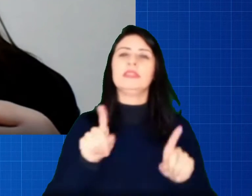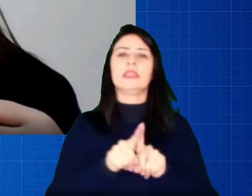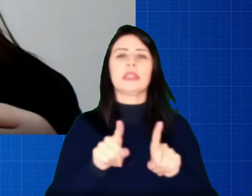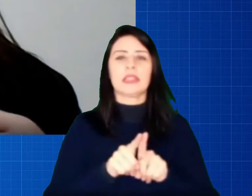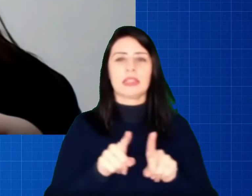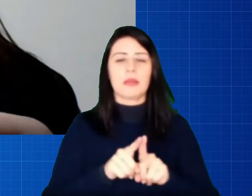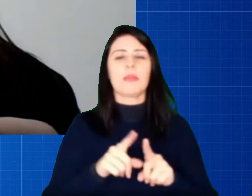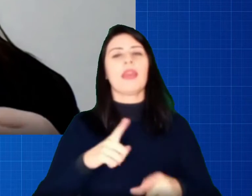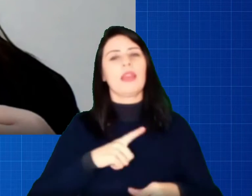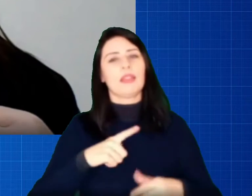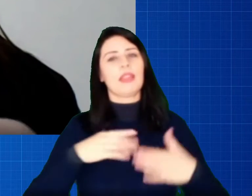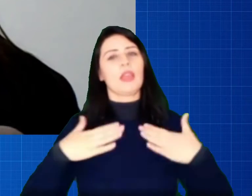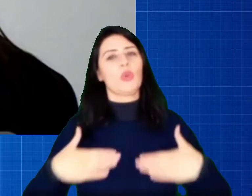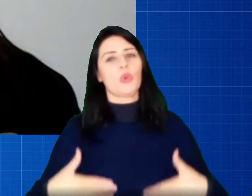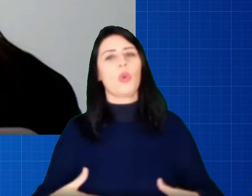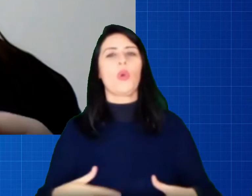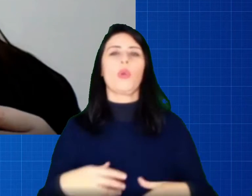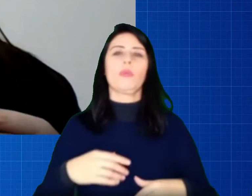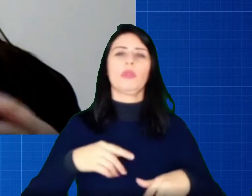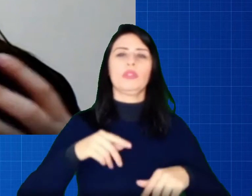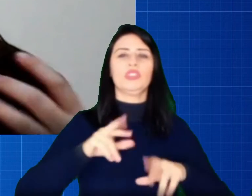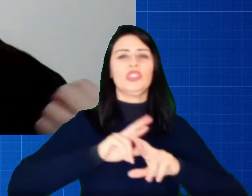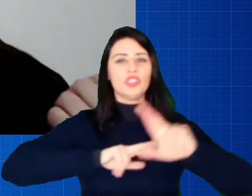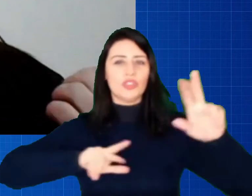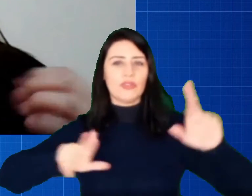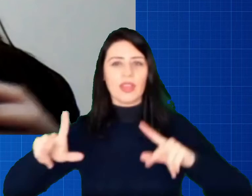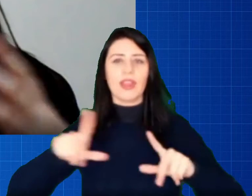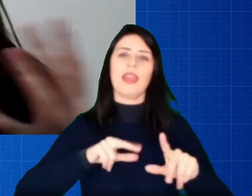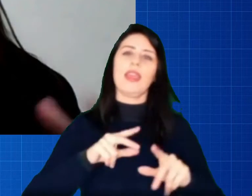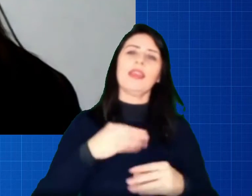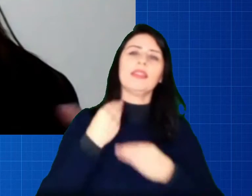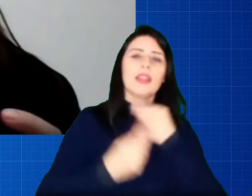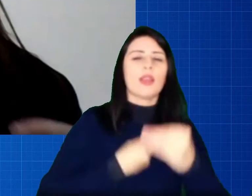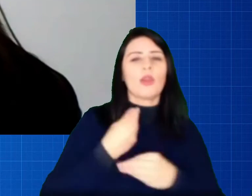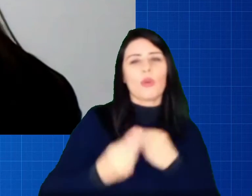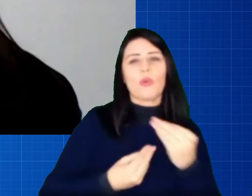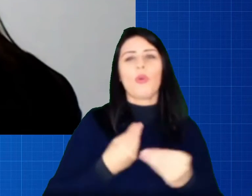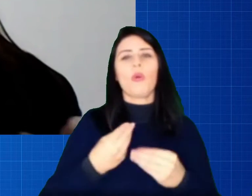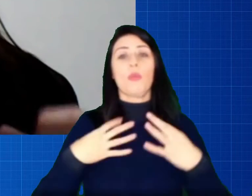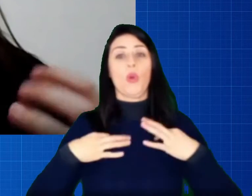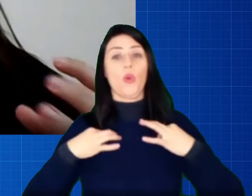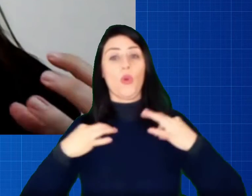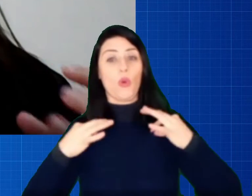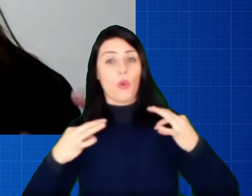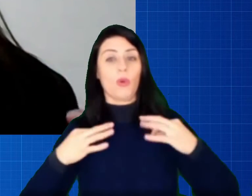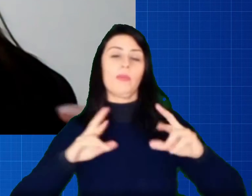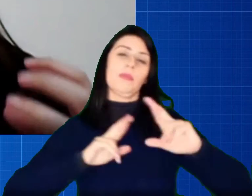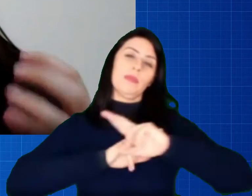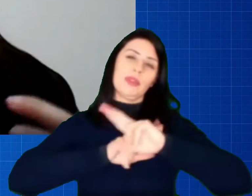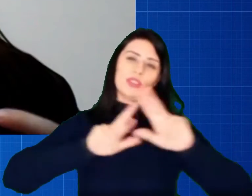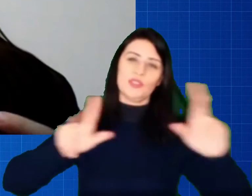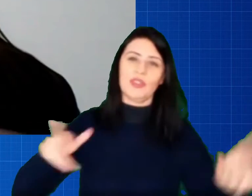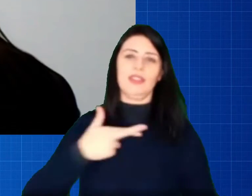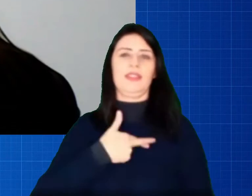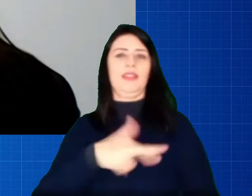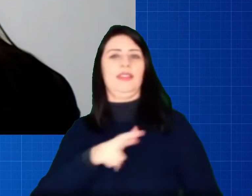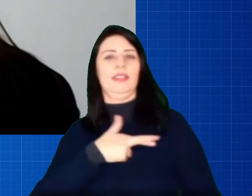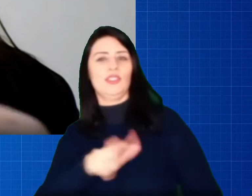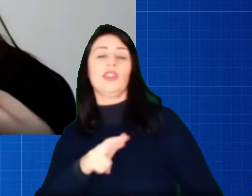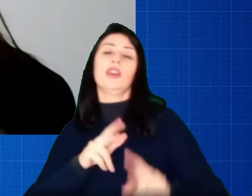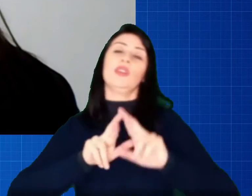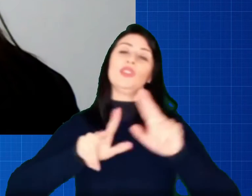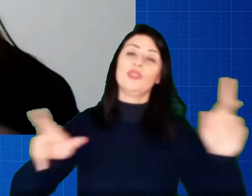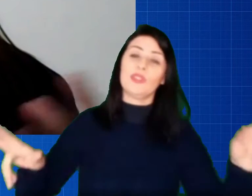temos cabelos diferentes, cor de pele diferentes, né? Até mesmo os órgãos sexuais são diferentes, tamanhos diferentes, formatos diferentes,